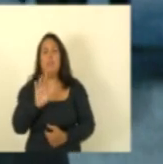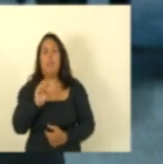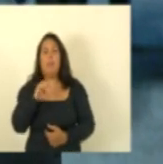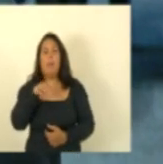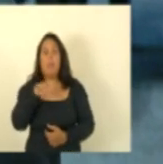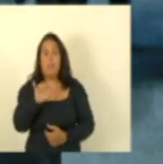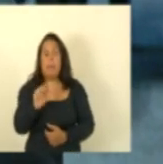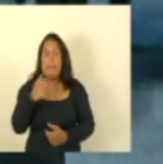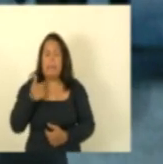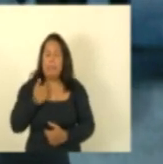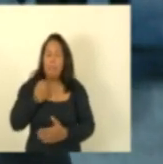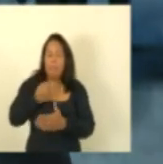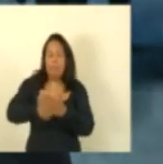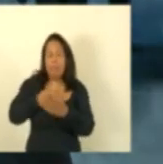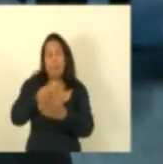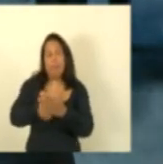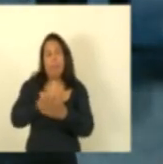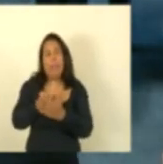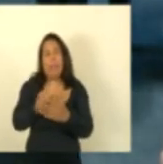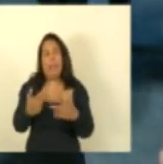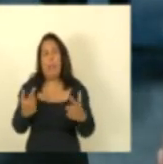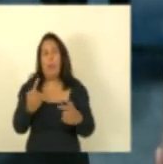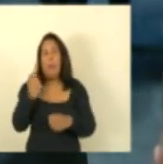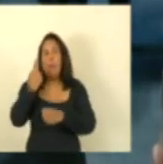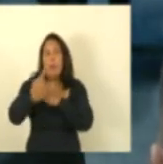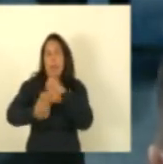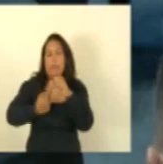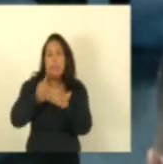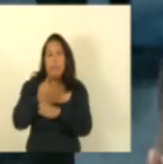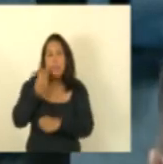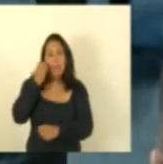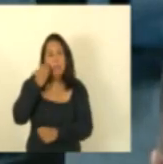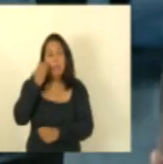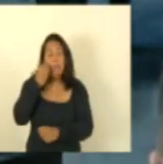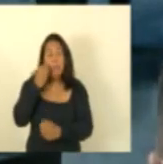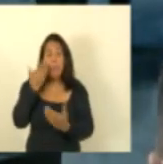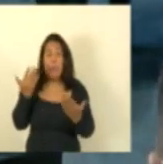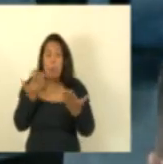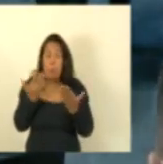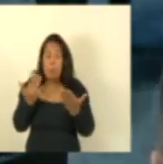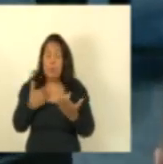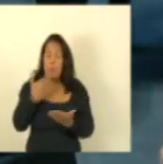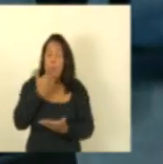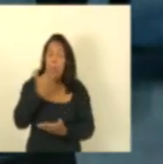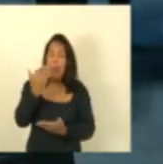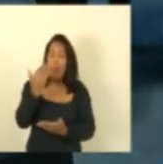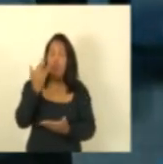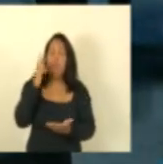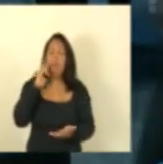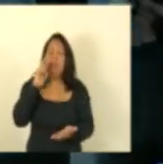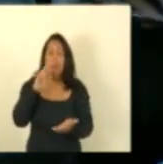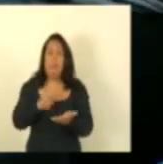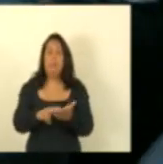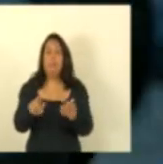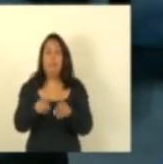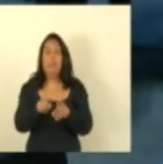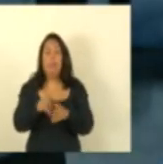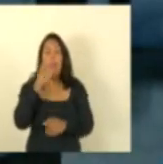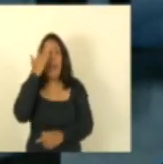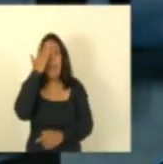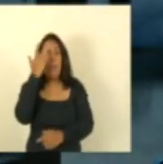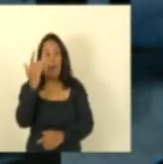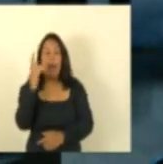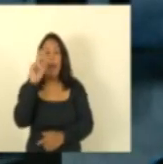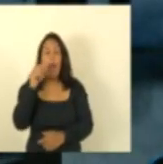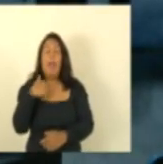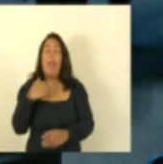lutava há aproximadamente um ano. E aproveito, senhor presidente, para registrar que amanhã é a missa de